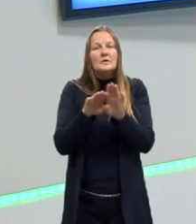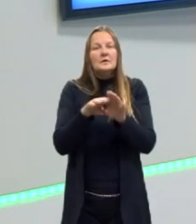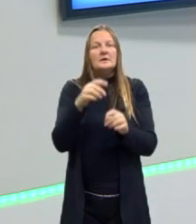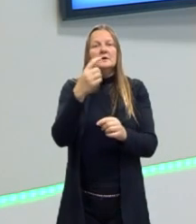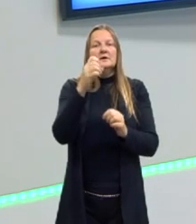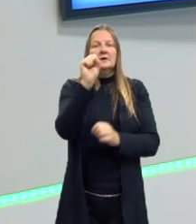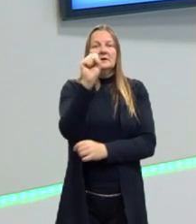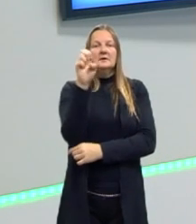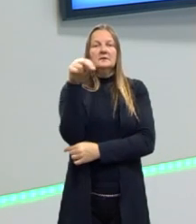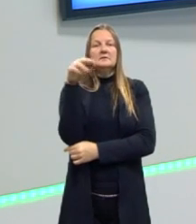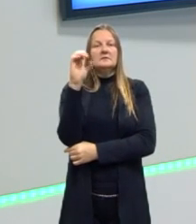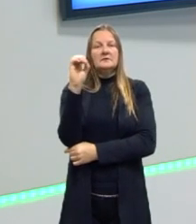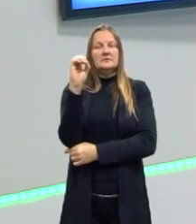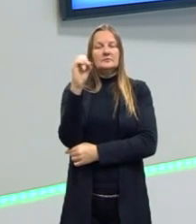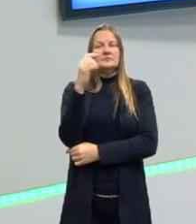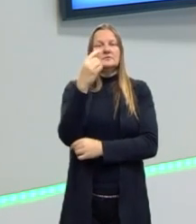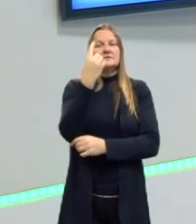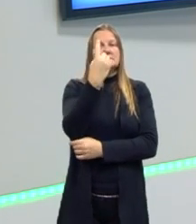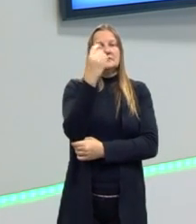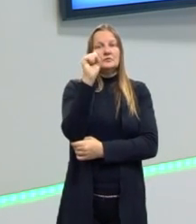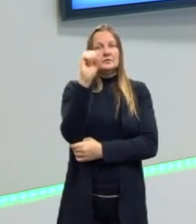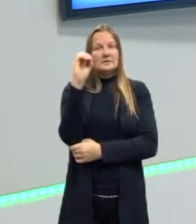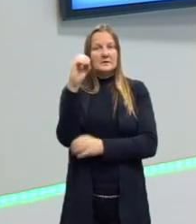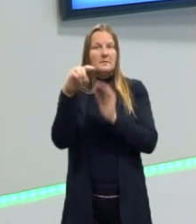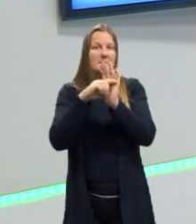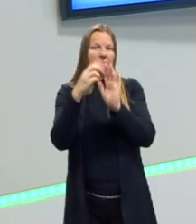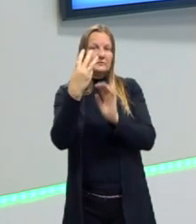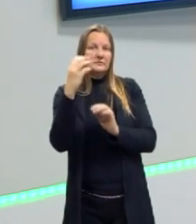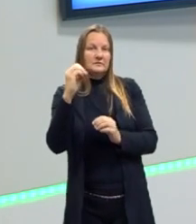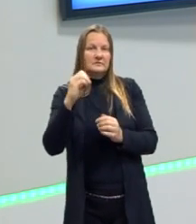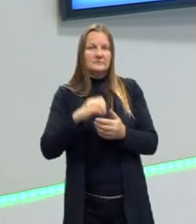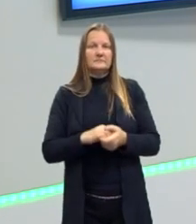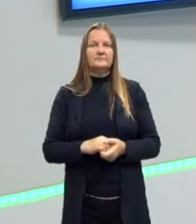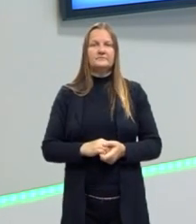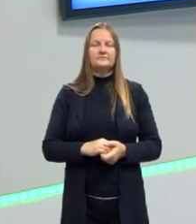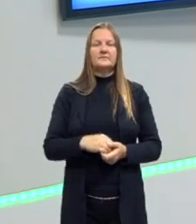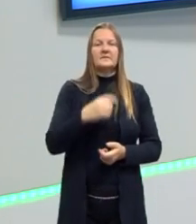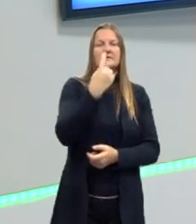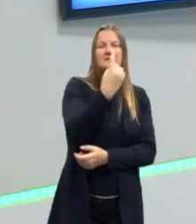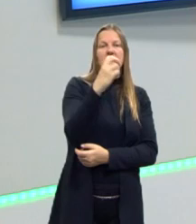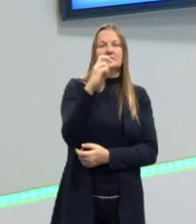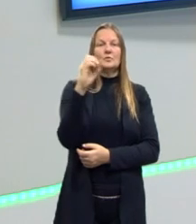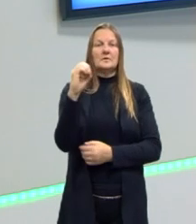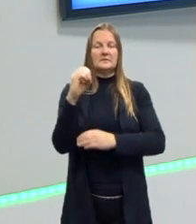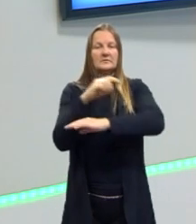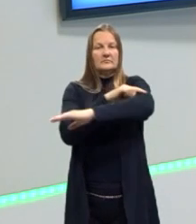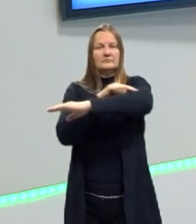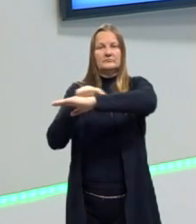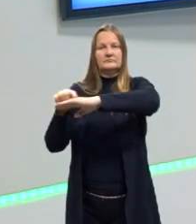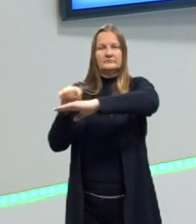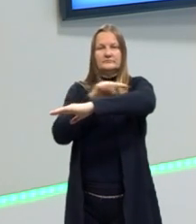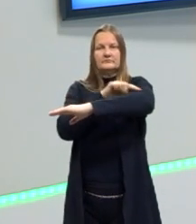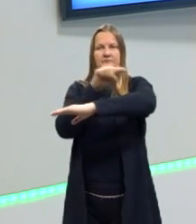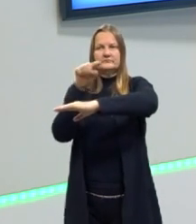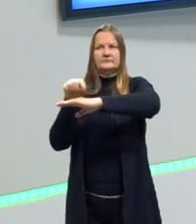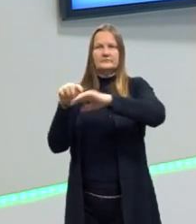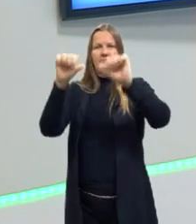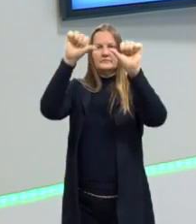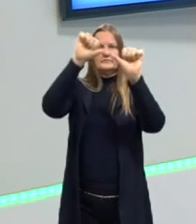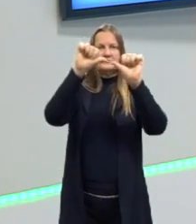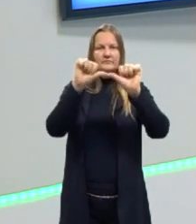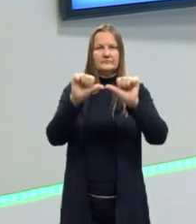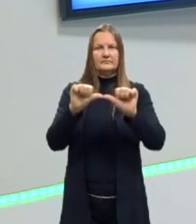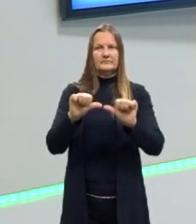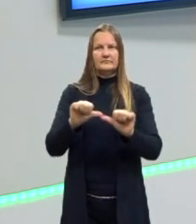o seno de 180 - 30 seria o seno de 150 graus Justamente a simetria que nós